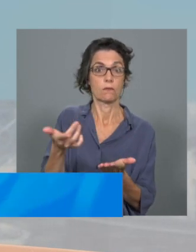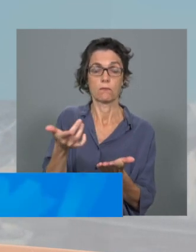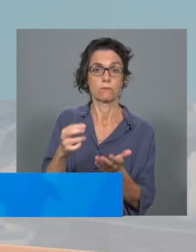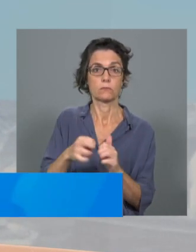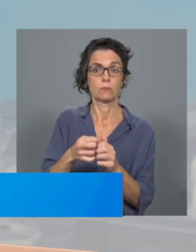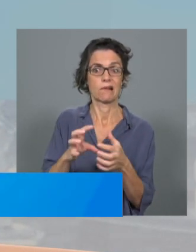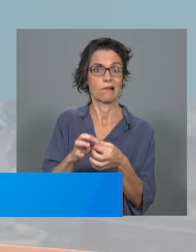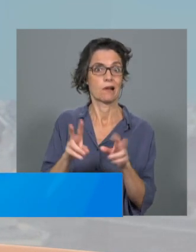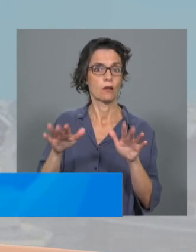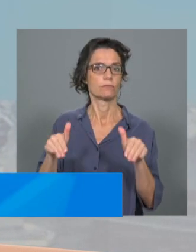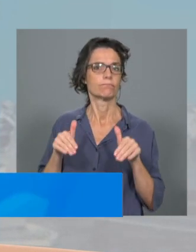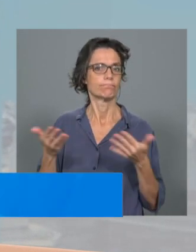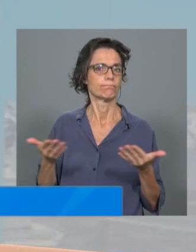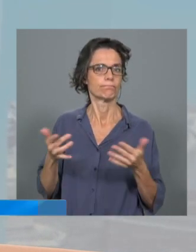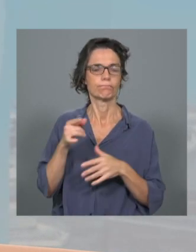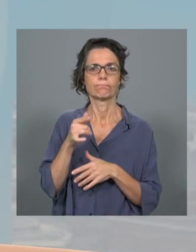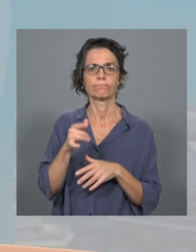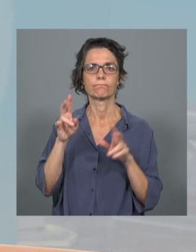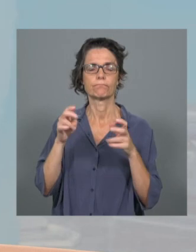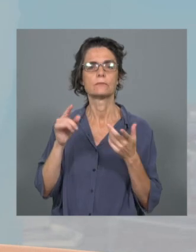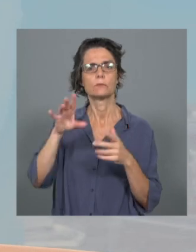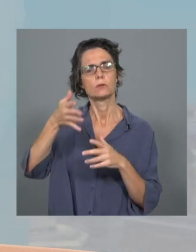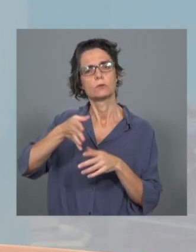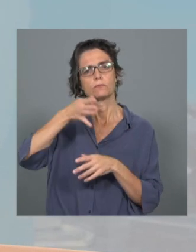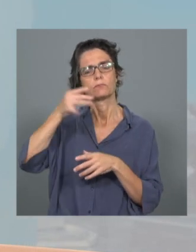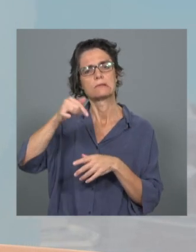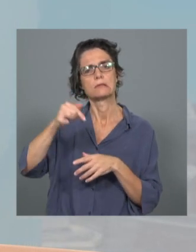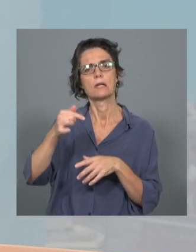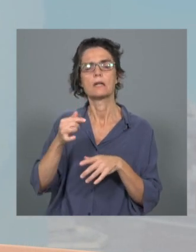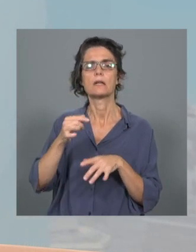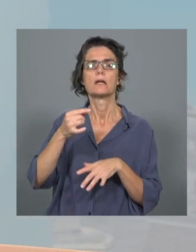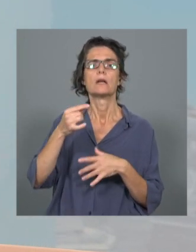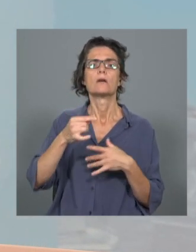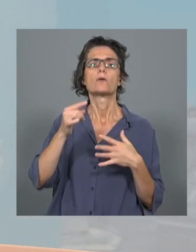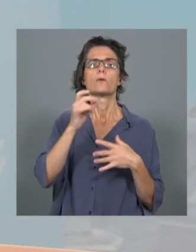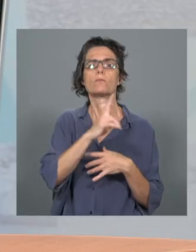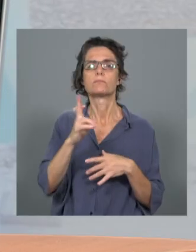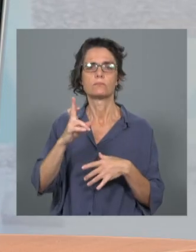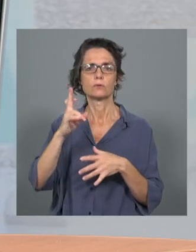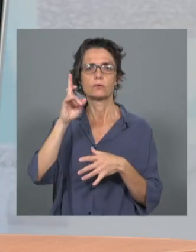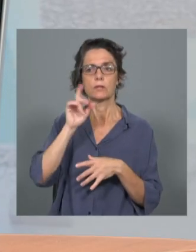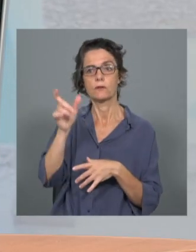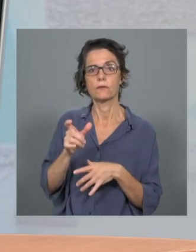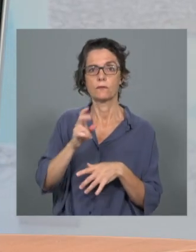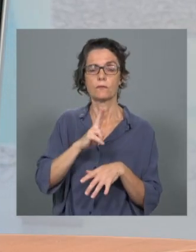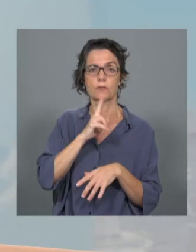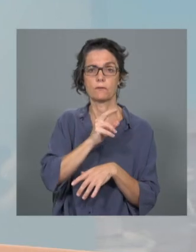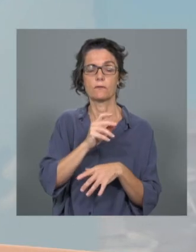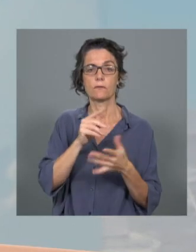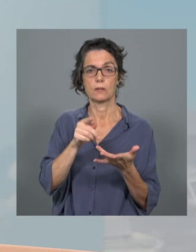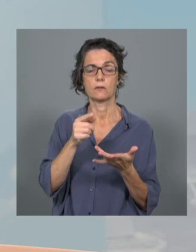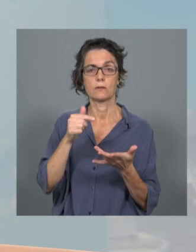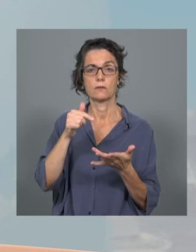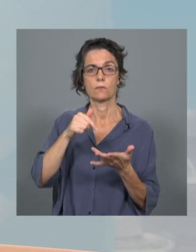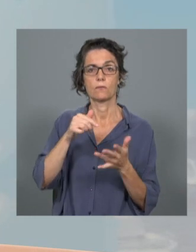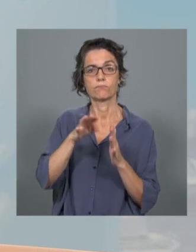da abstenção. Temas para o comentário da semana de Eunice Lourenço, chefe de redação da Renascença, que está hoje connosco e com quem